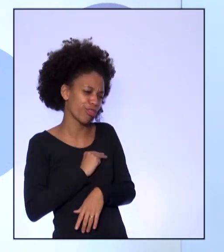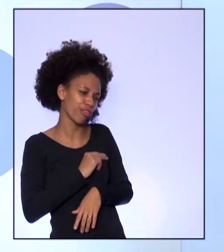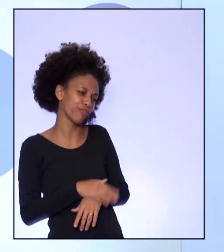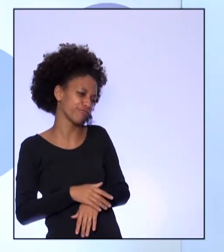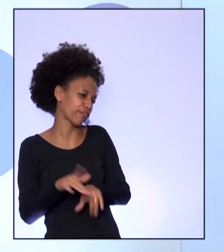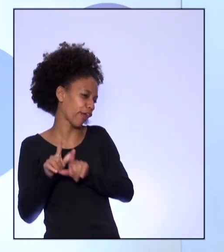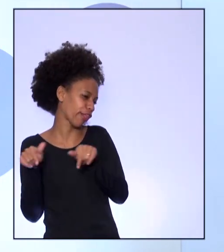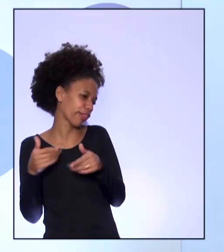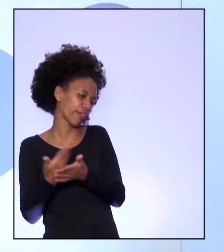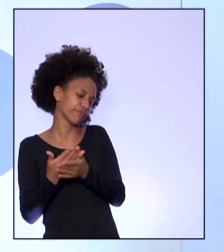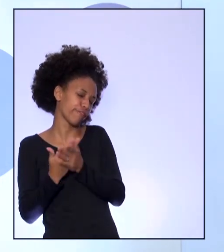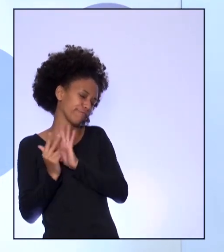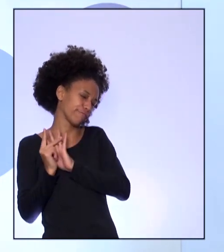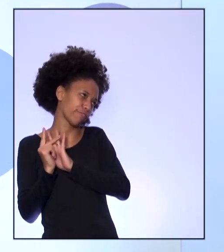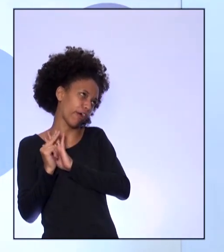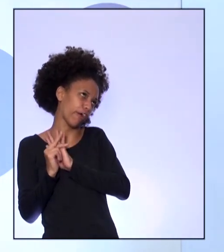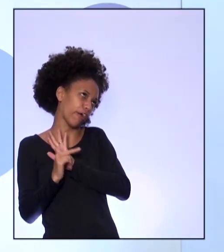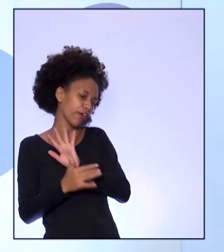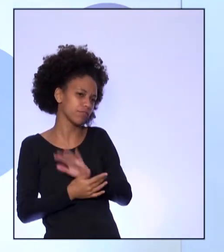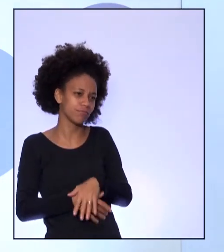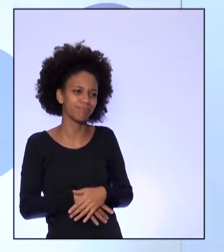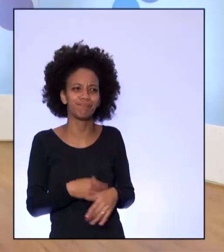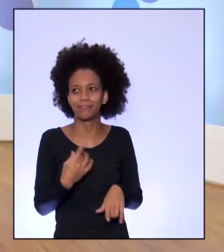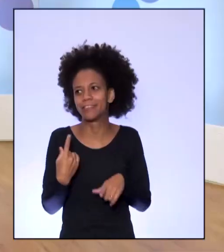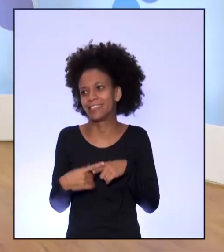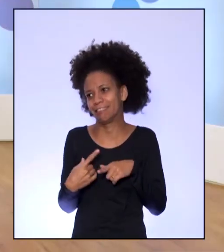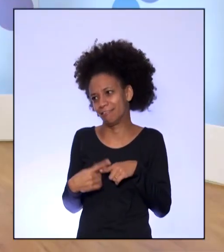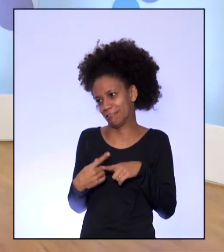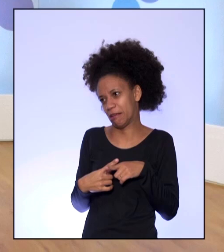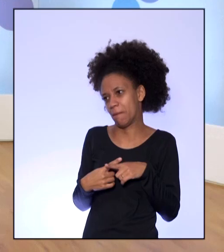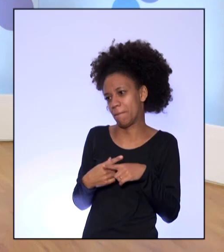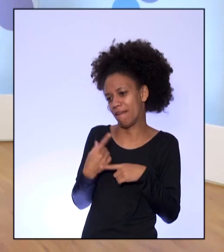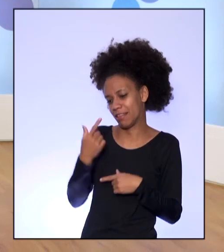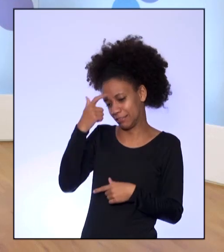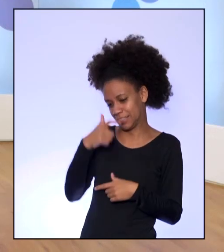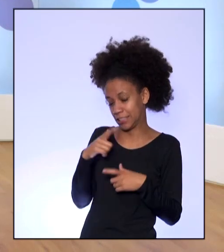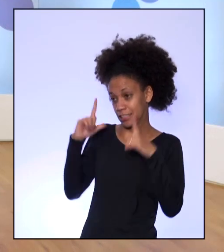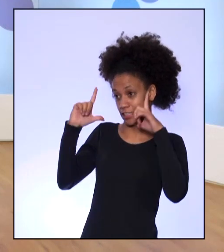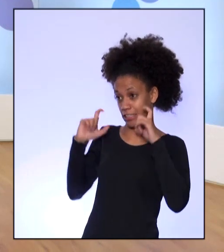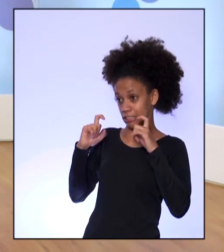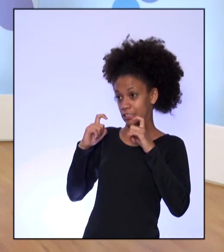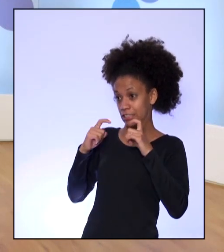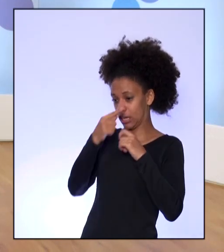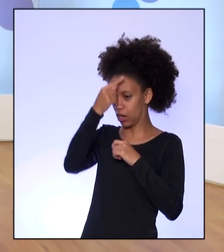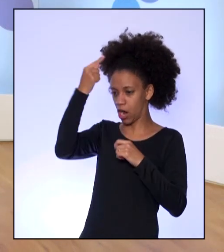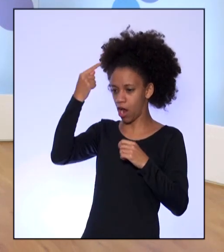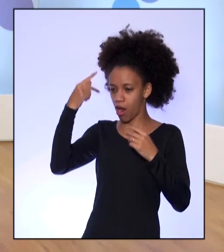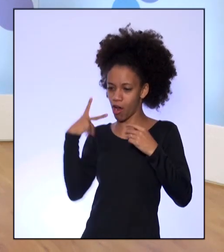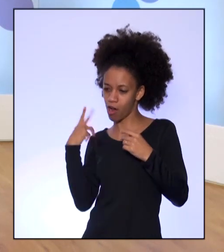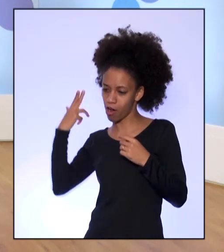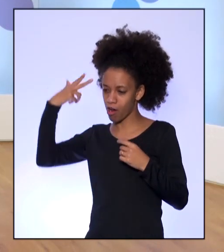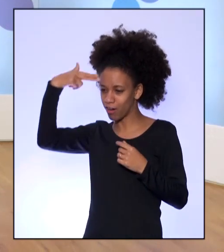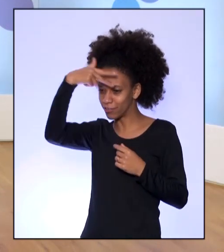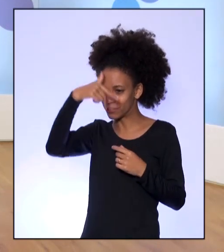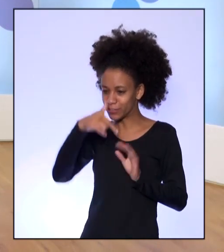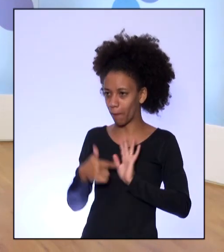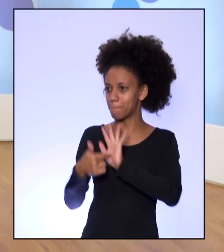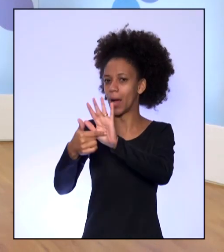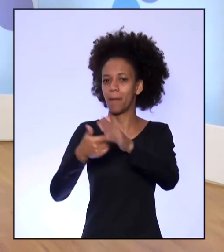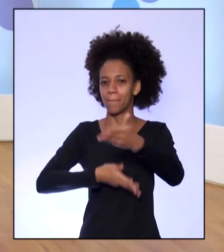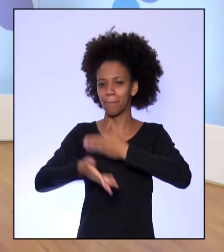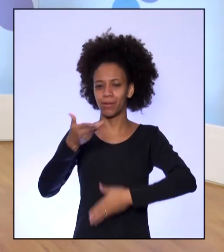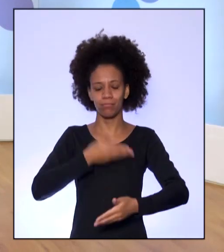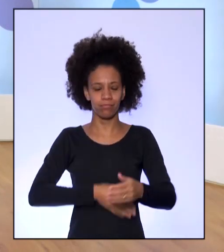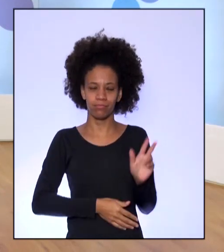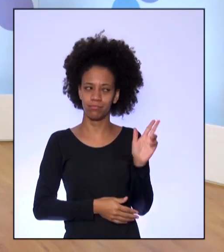aula, várias. Também tenho medo dos meus alunos que me transformam em sticker. Eles nem me contam tudo. Mas... A gente nunca quer ver